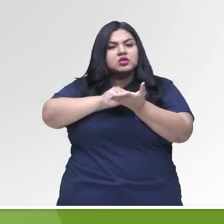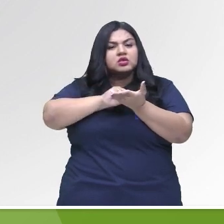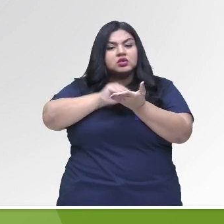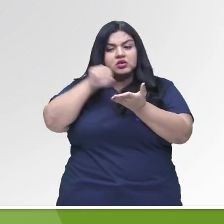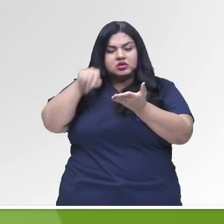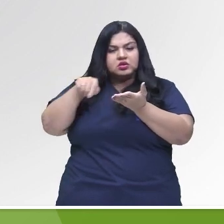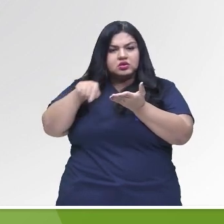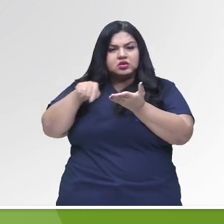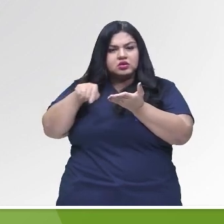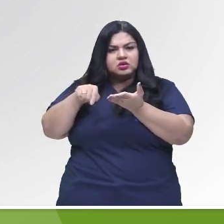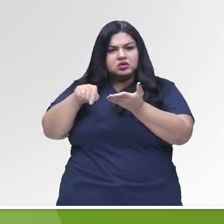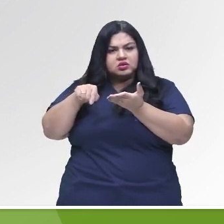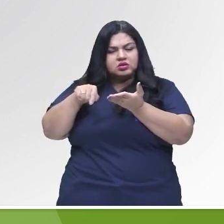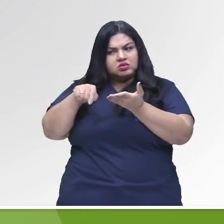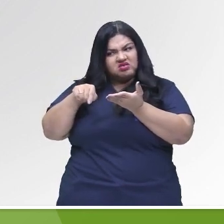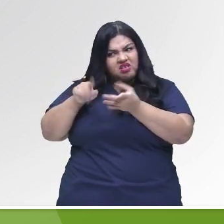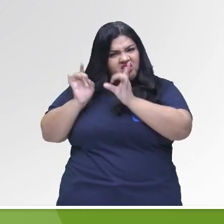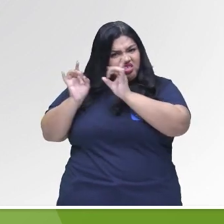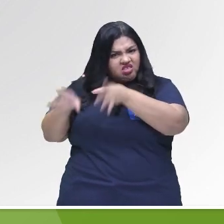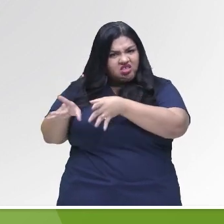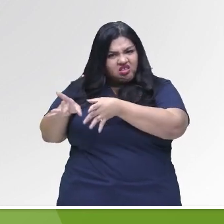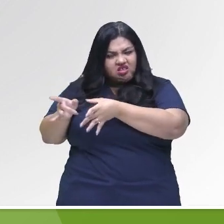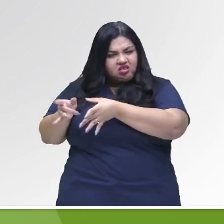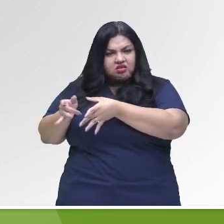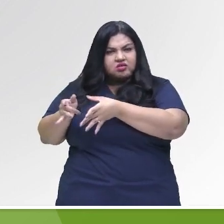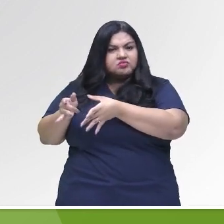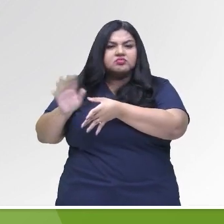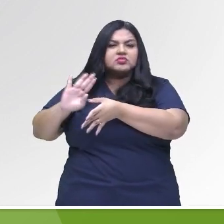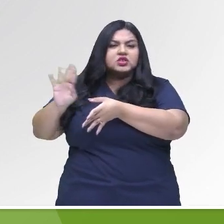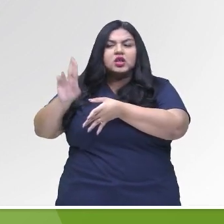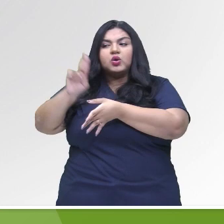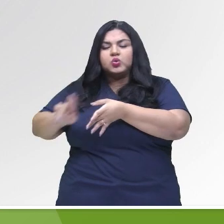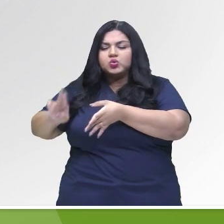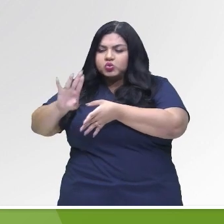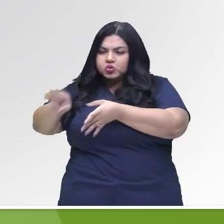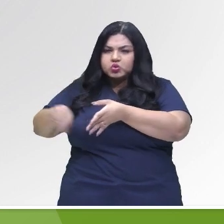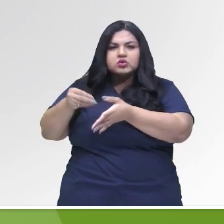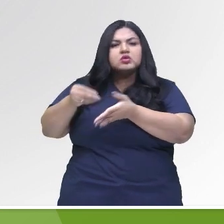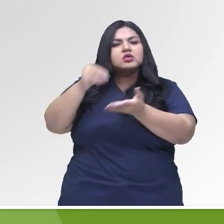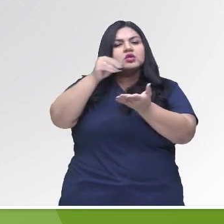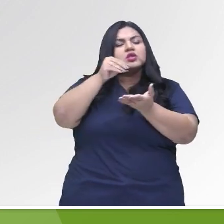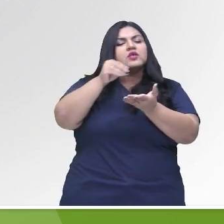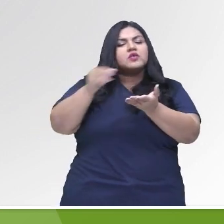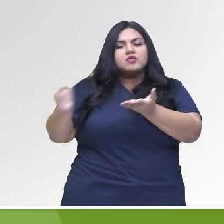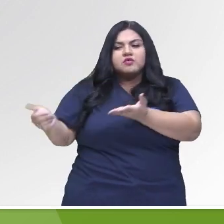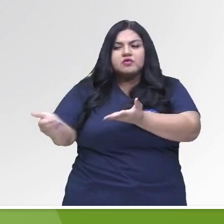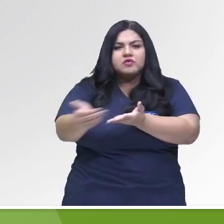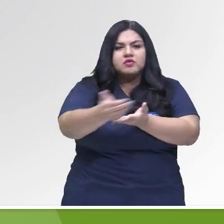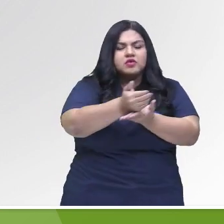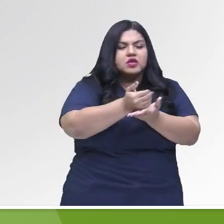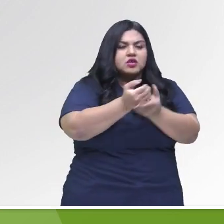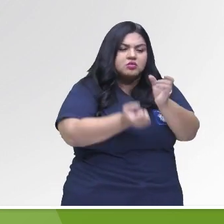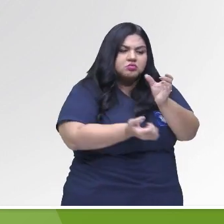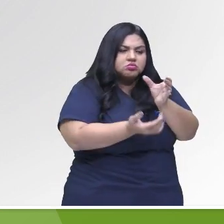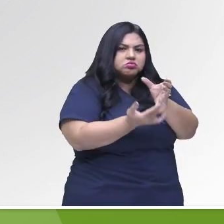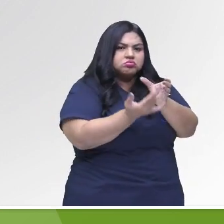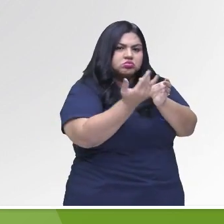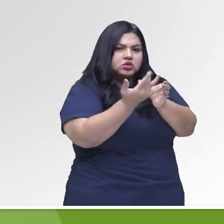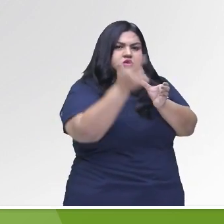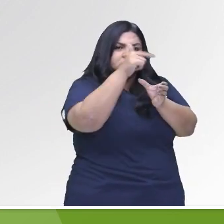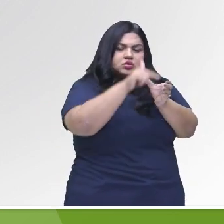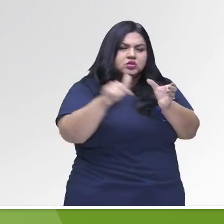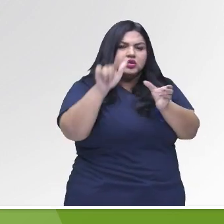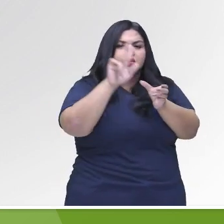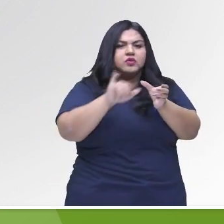aquela sobra ela não vai para o lixo, gente. Aquela sobra ela é reutilizada, ela é recolhida, aquecida mais uma vez e ela